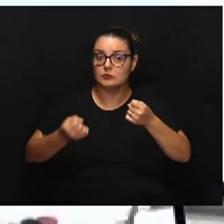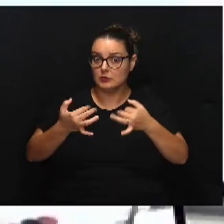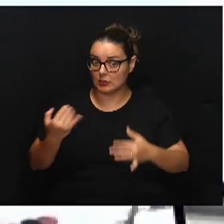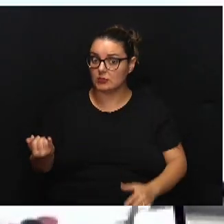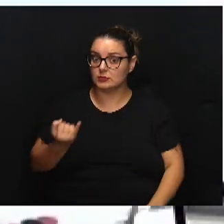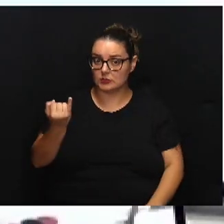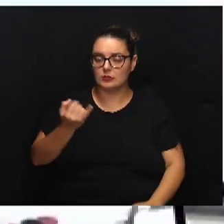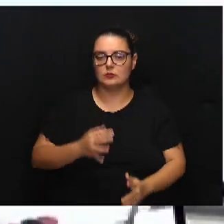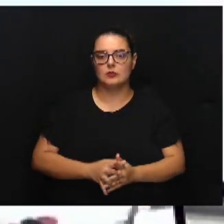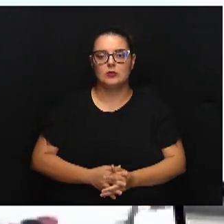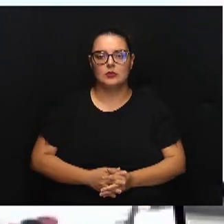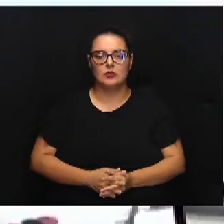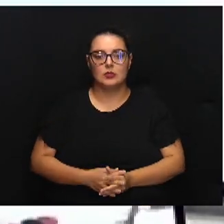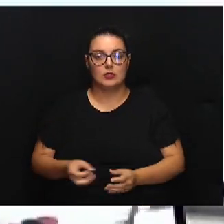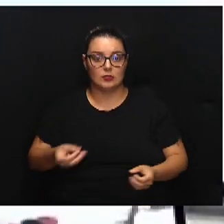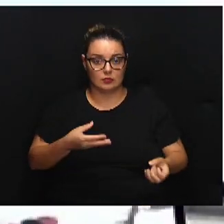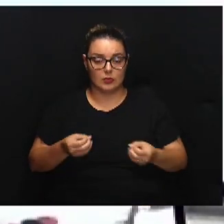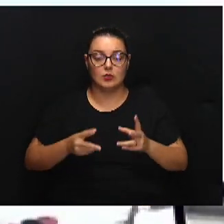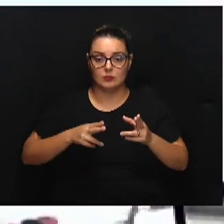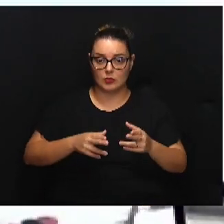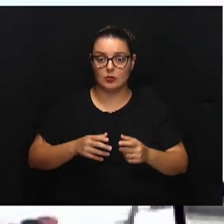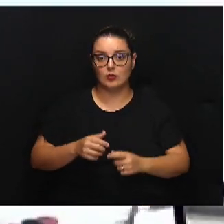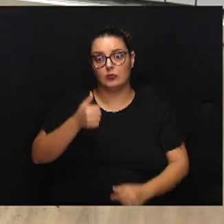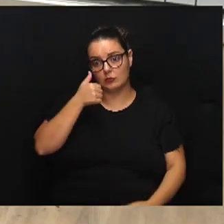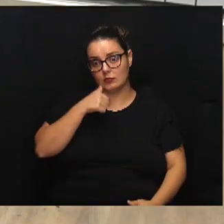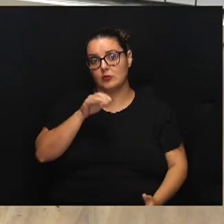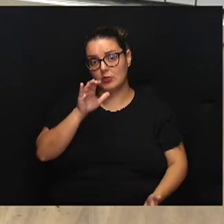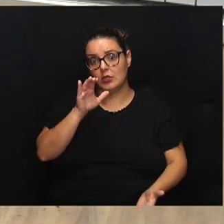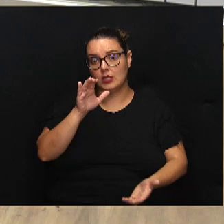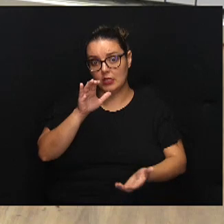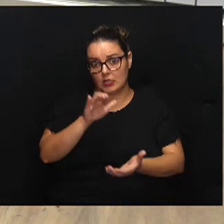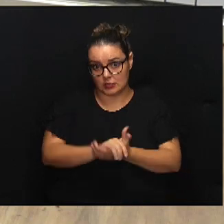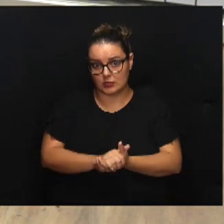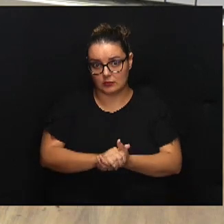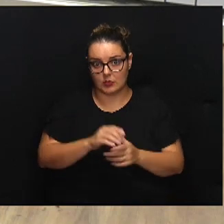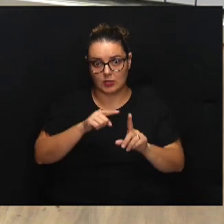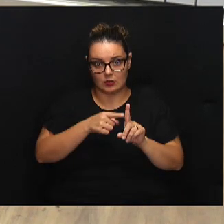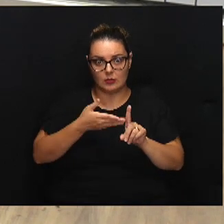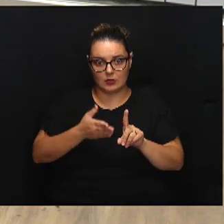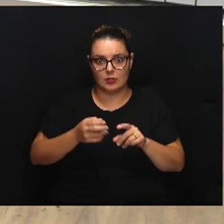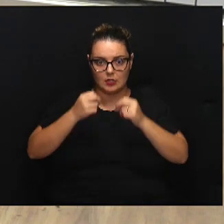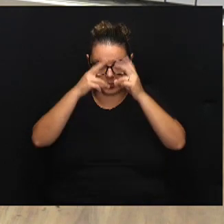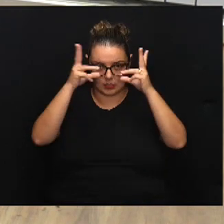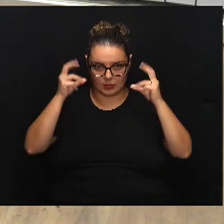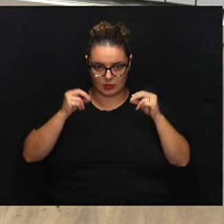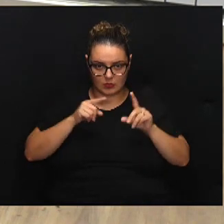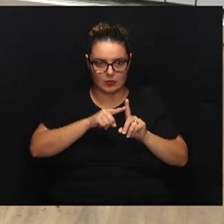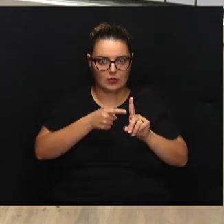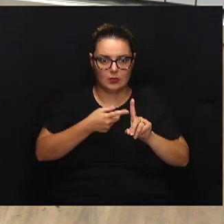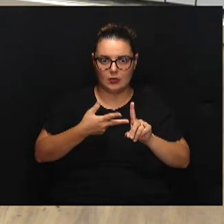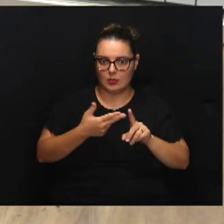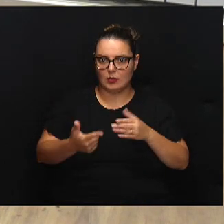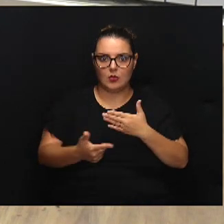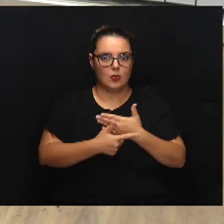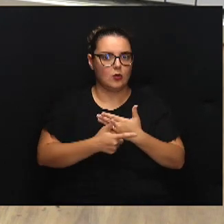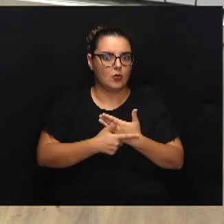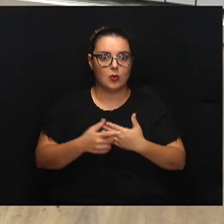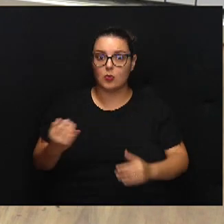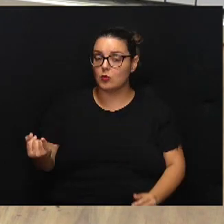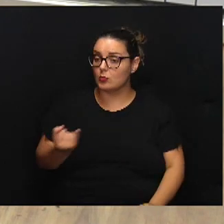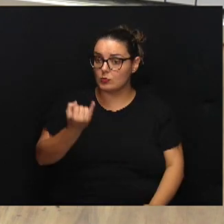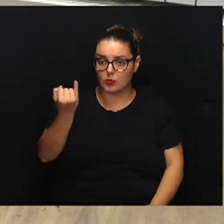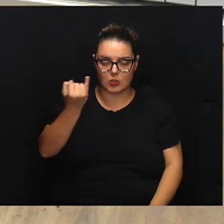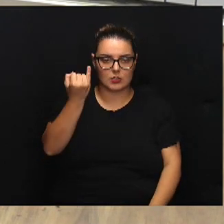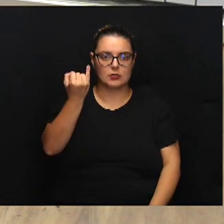importante. E recentemente, né, como a minha esposa passou por parto, realmente a enfermeira obstétrica, ela tem um papel que é fundamental. Então,